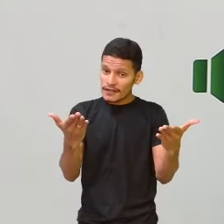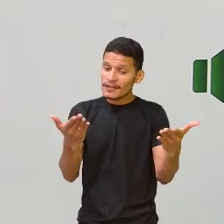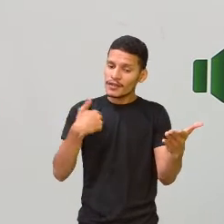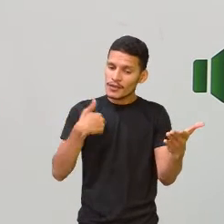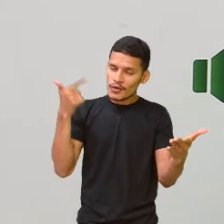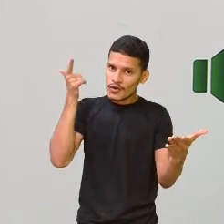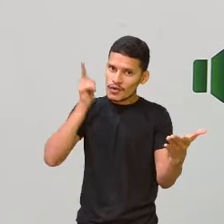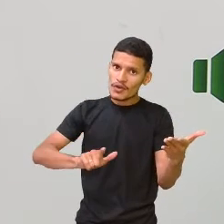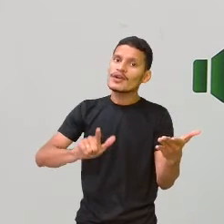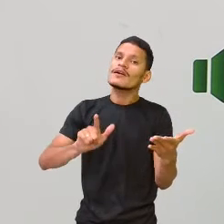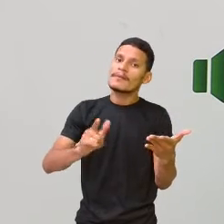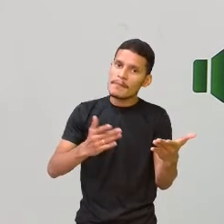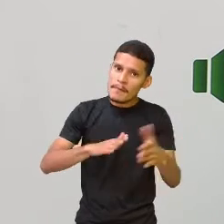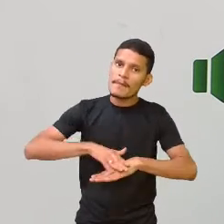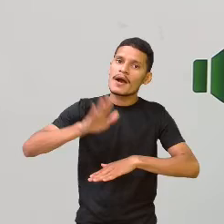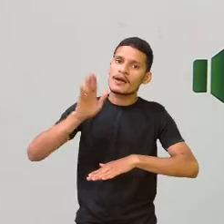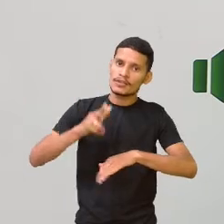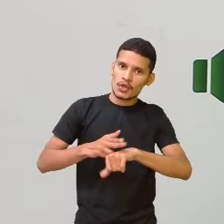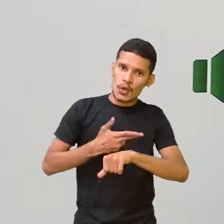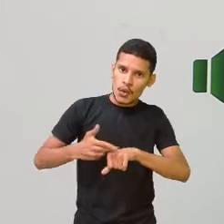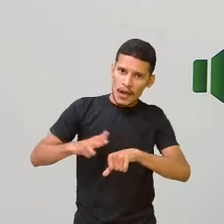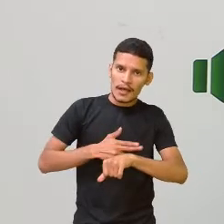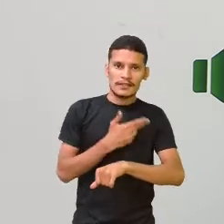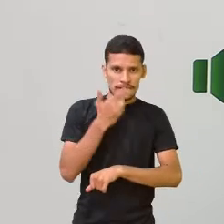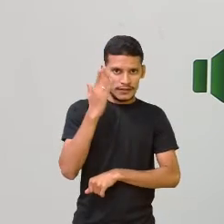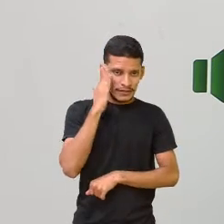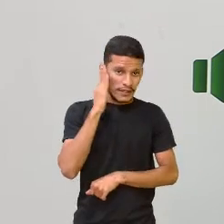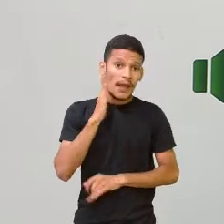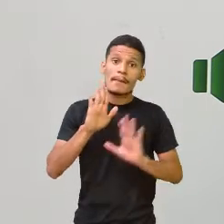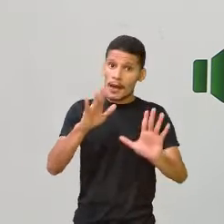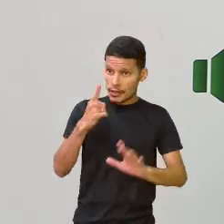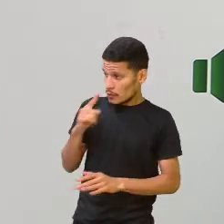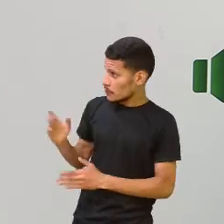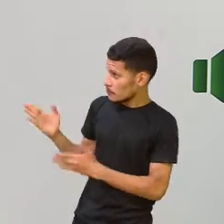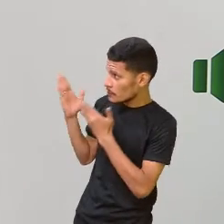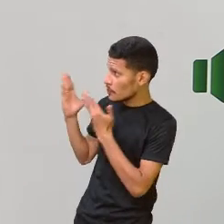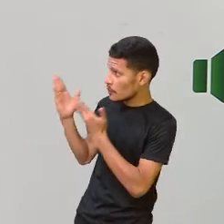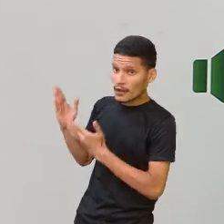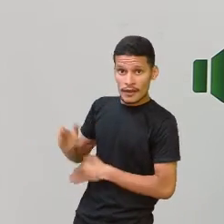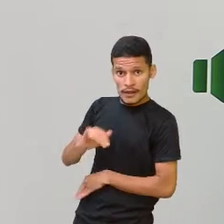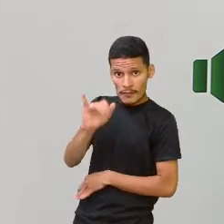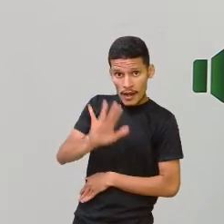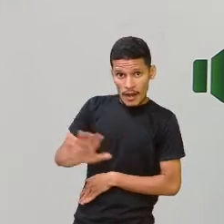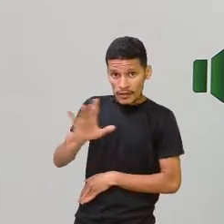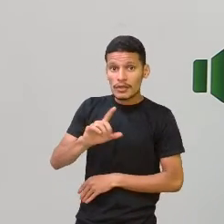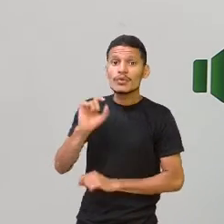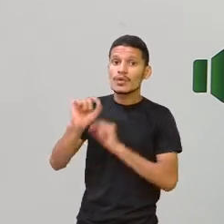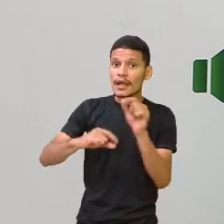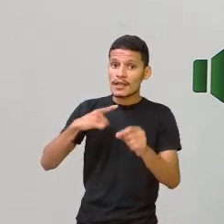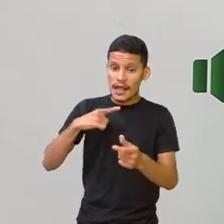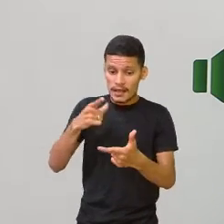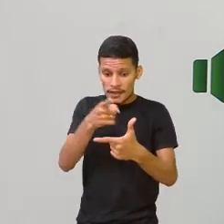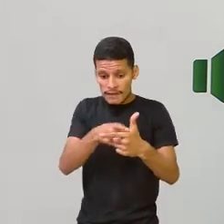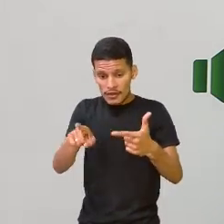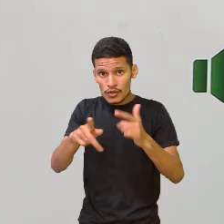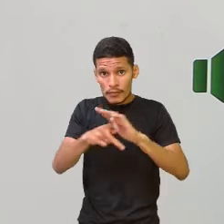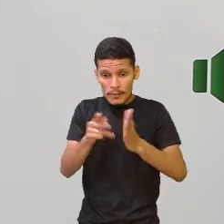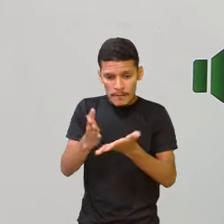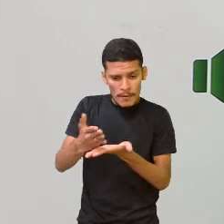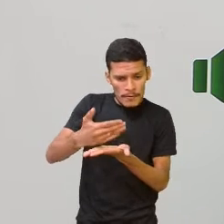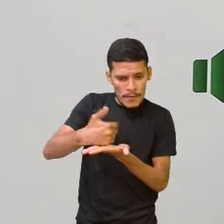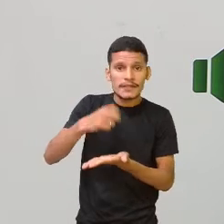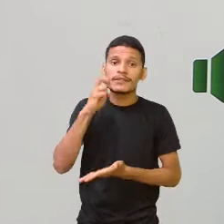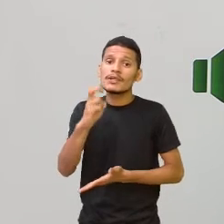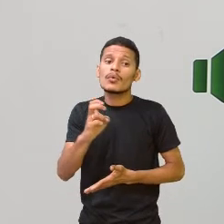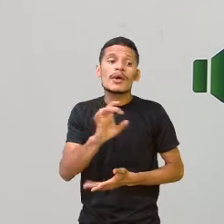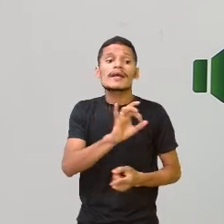ganhar mais barras de chocolate. Mas, nessa situação, onde eu tenho dividido por 5, Cada uma